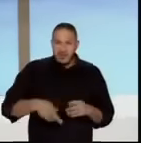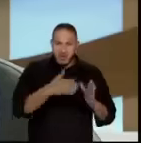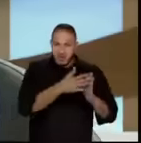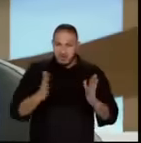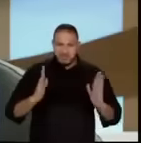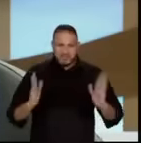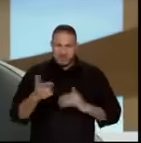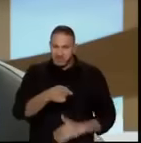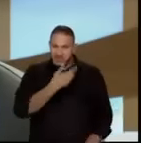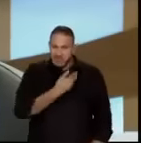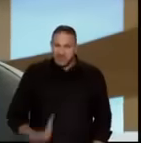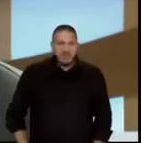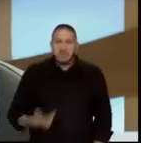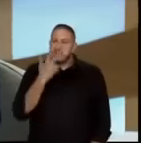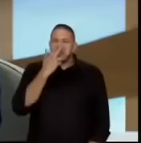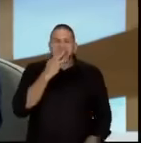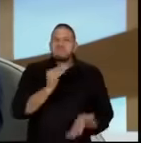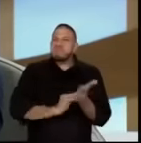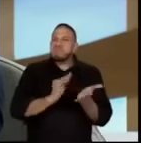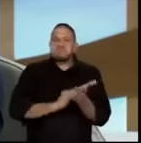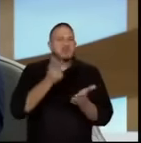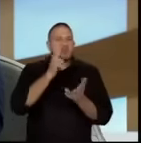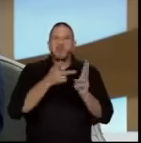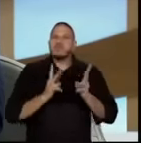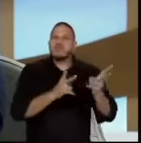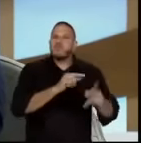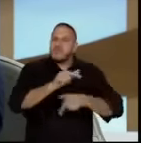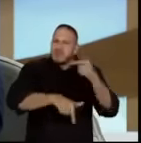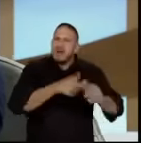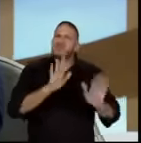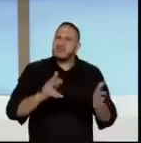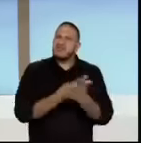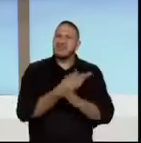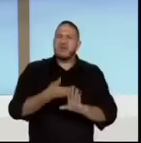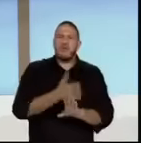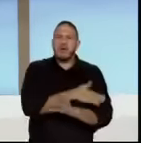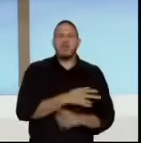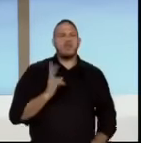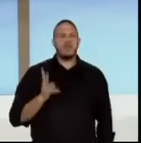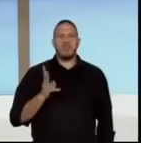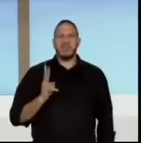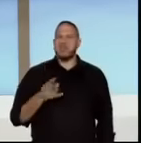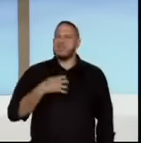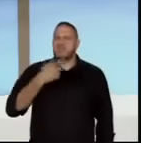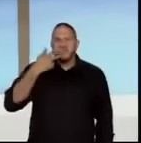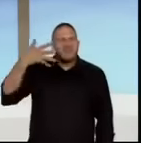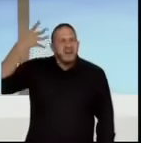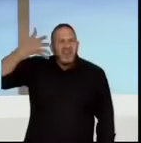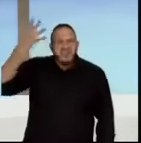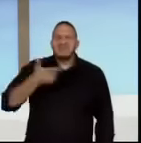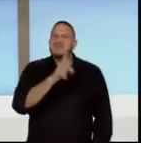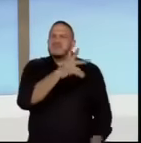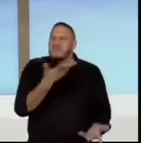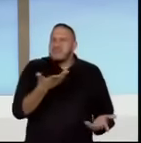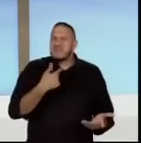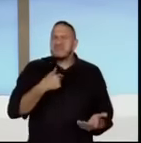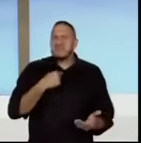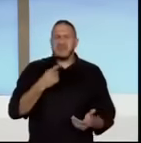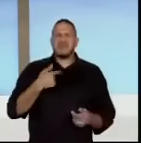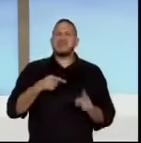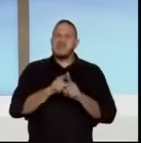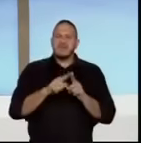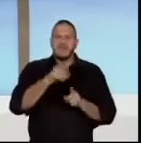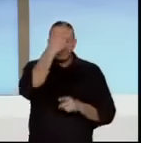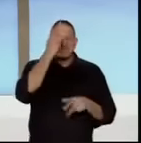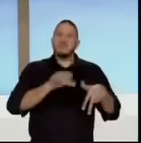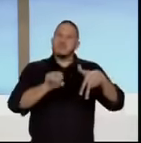tem dado sequência ao trabalho que era feito, continua com o mesmo discurso internacionalmente. E o que os diplomatas